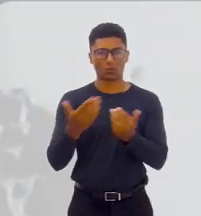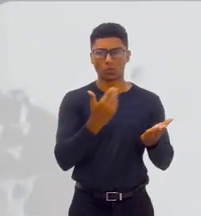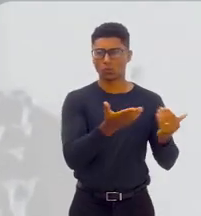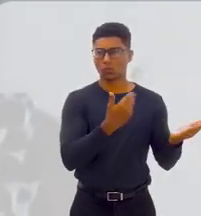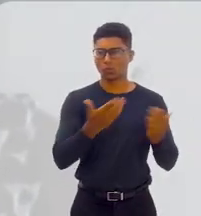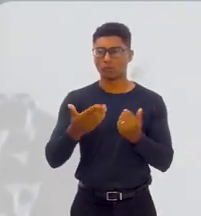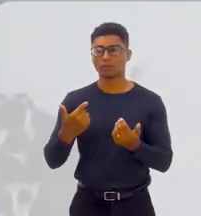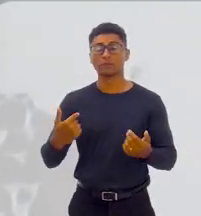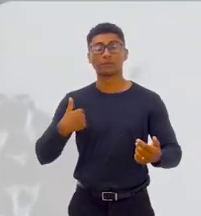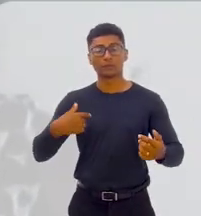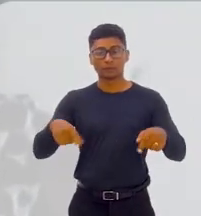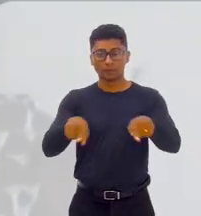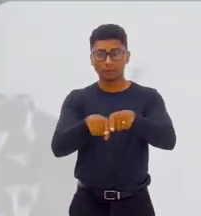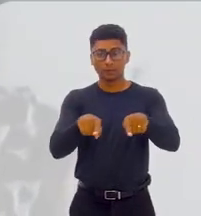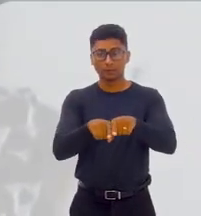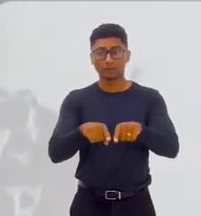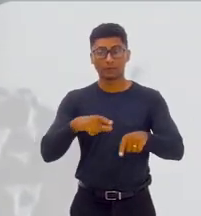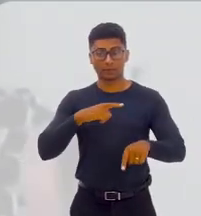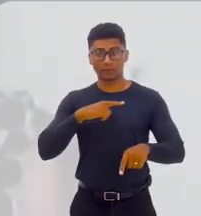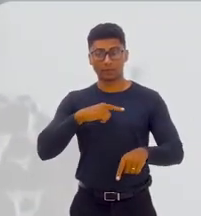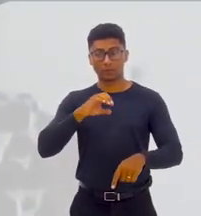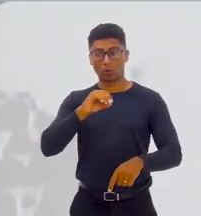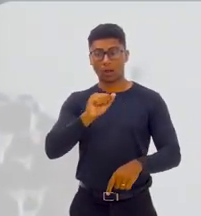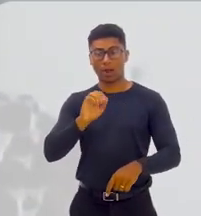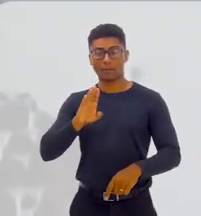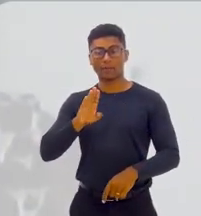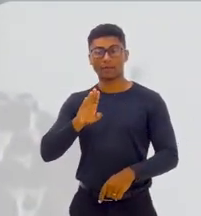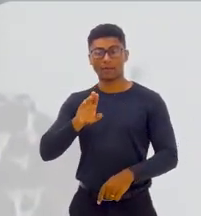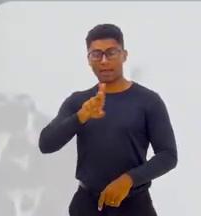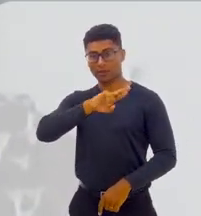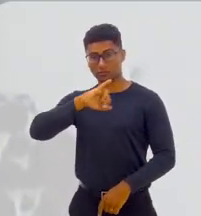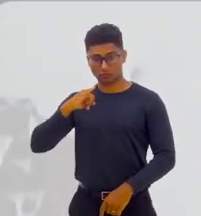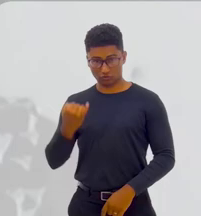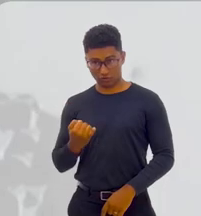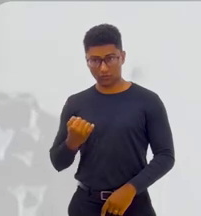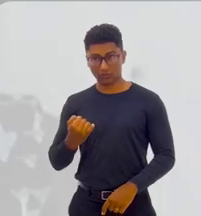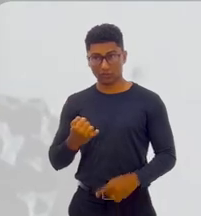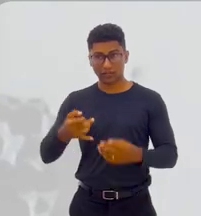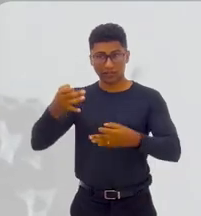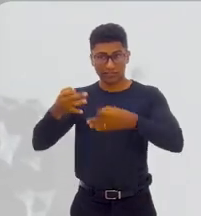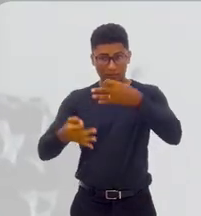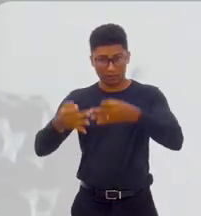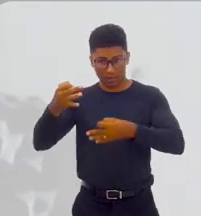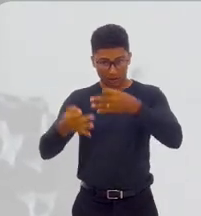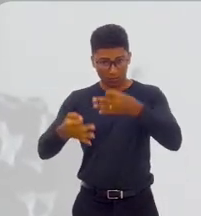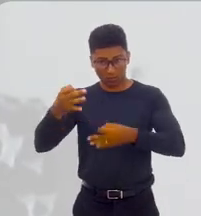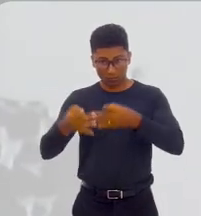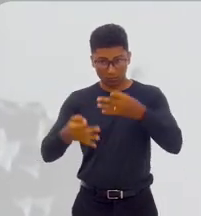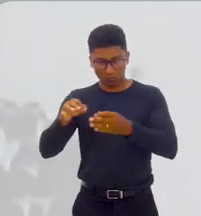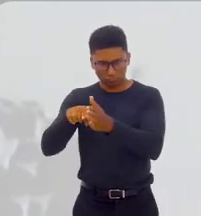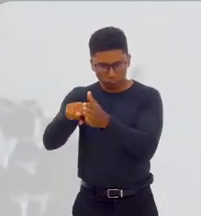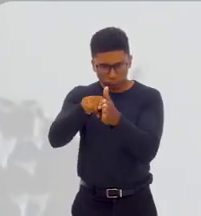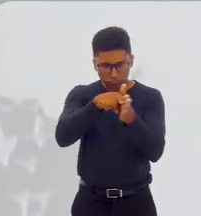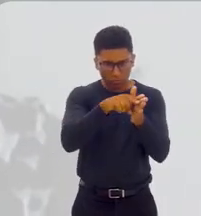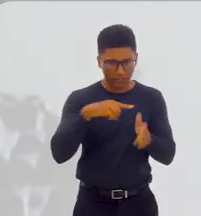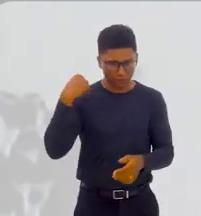Eu estou corregedora do Tribunal de Ética e Disciplina da OAB Rio de Janeiro. Eu sou a corregedora. É o tribunal que disciplina os